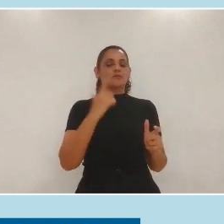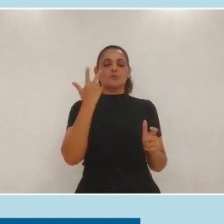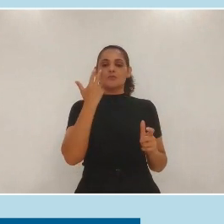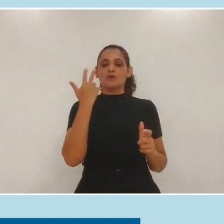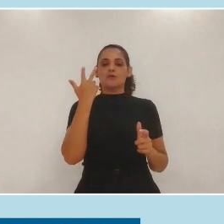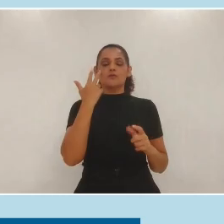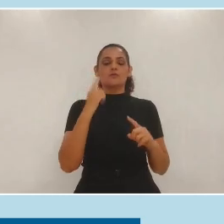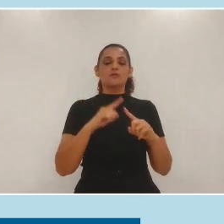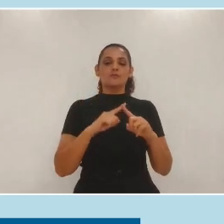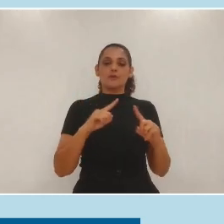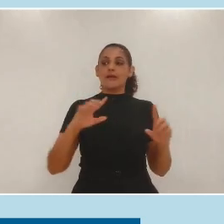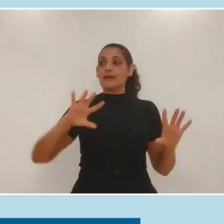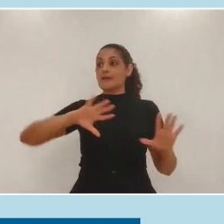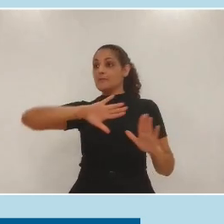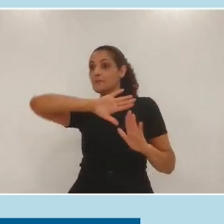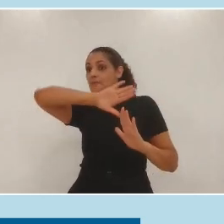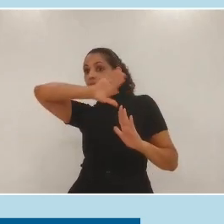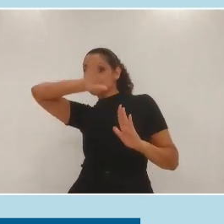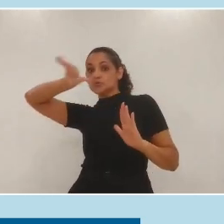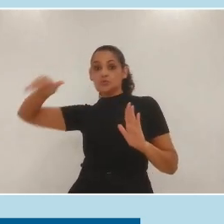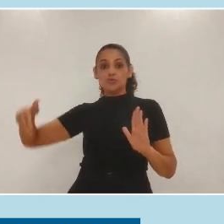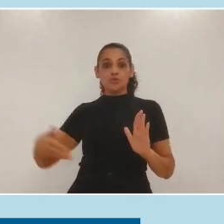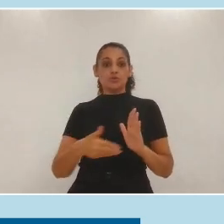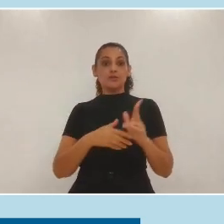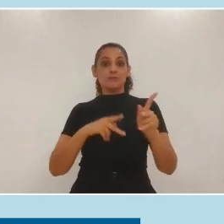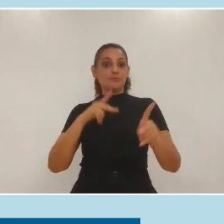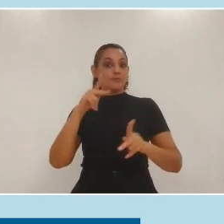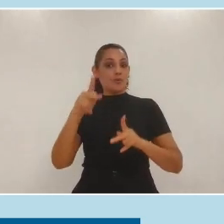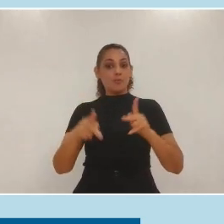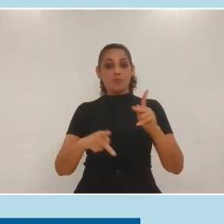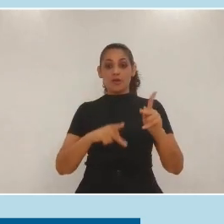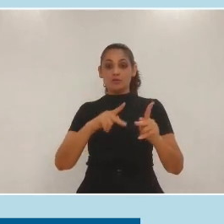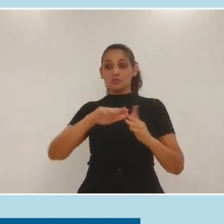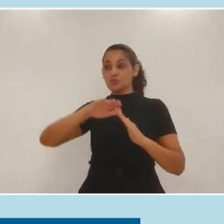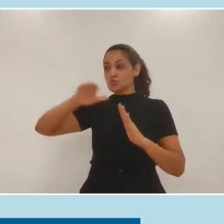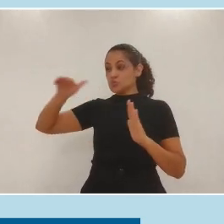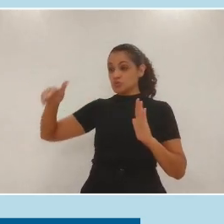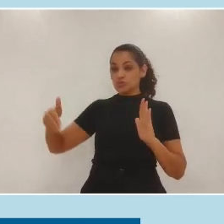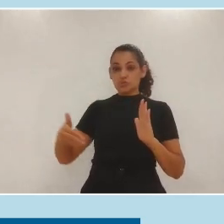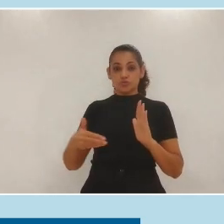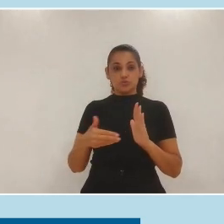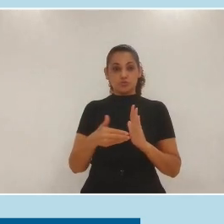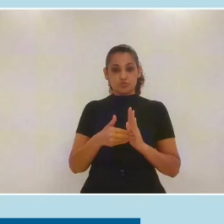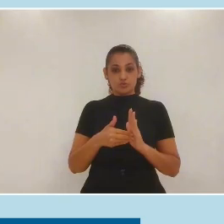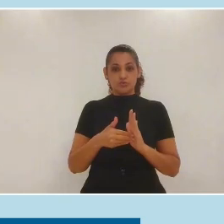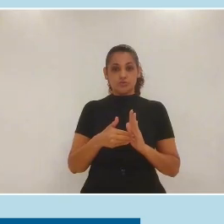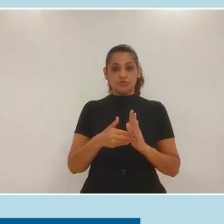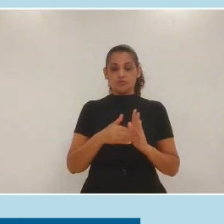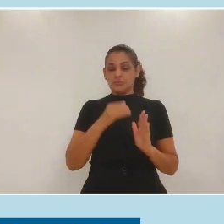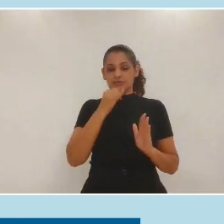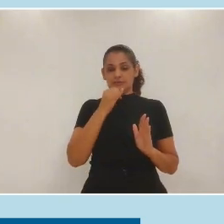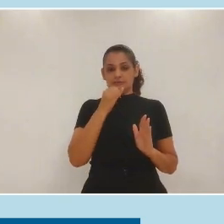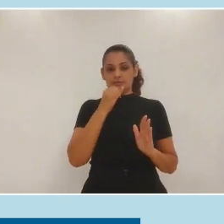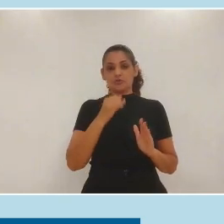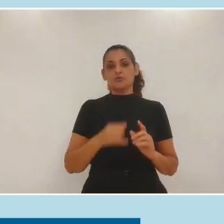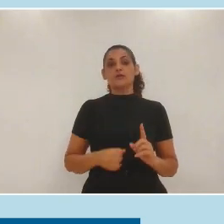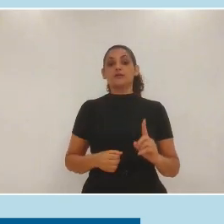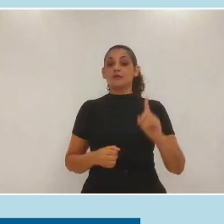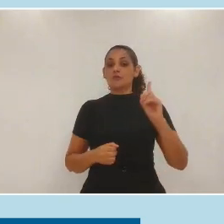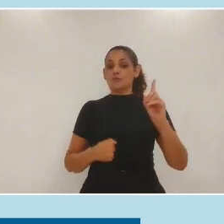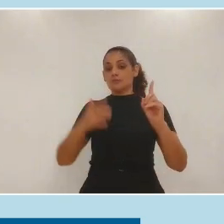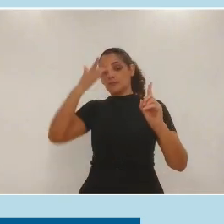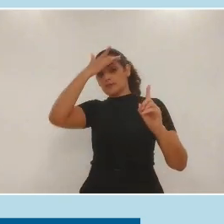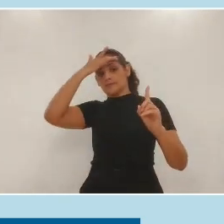a população geral, vai existir uma pessoa com síndrome de Ehlers-Danlos a